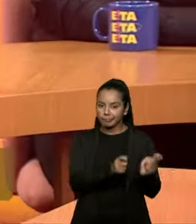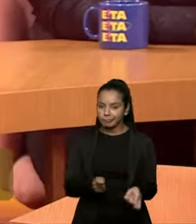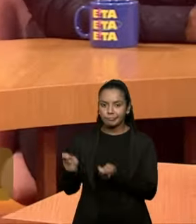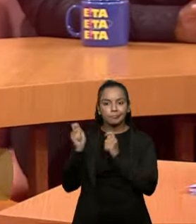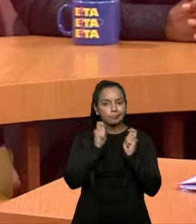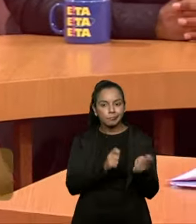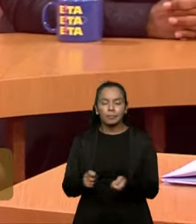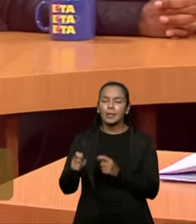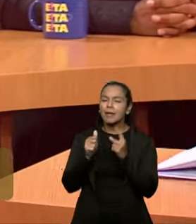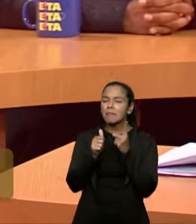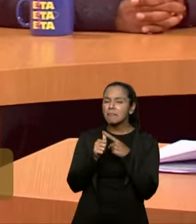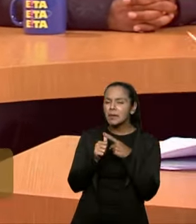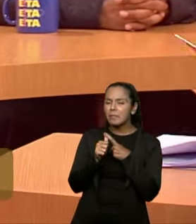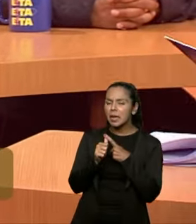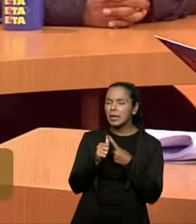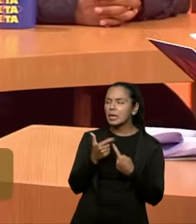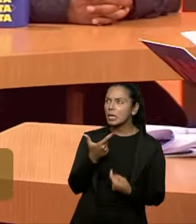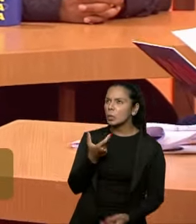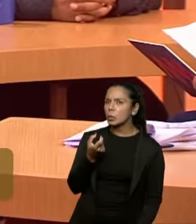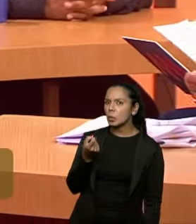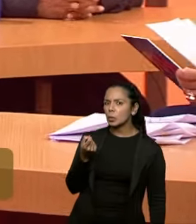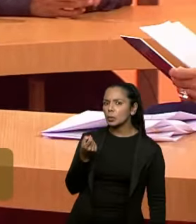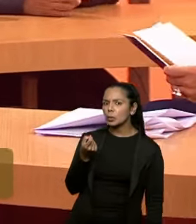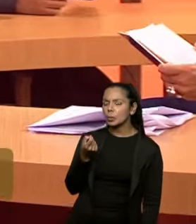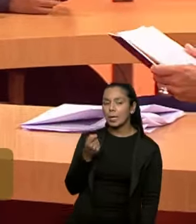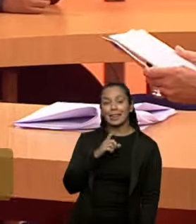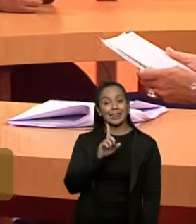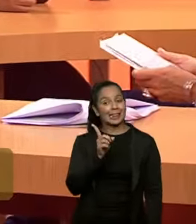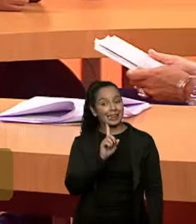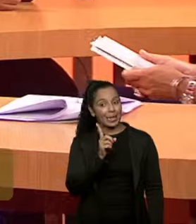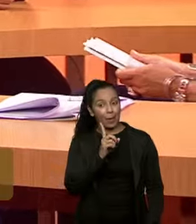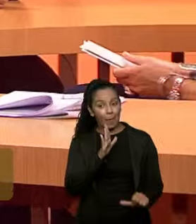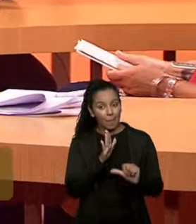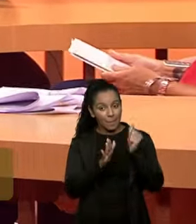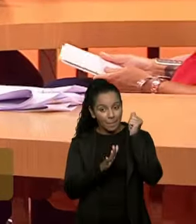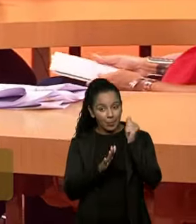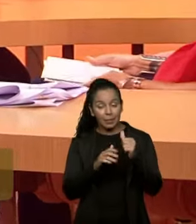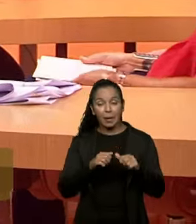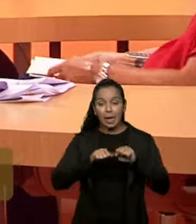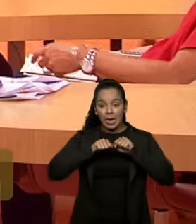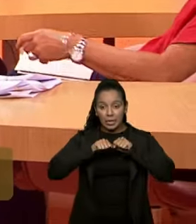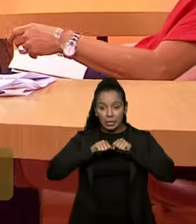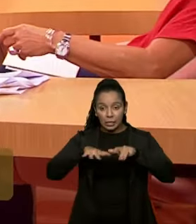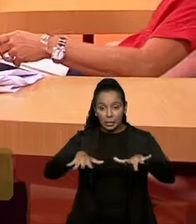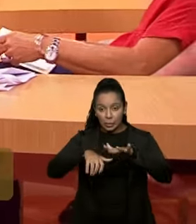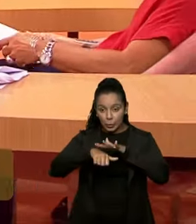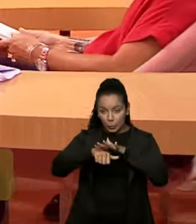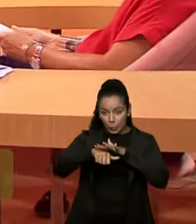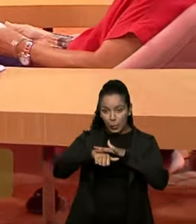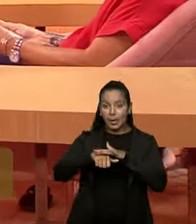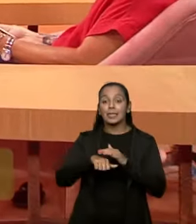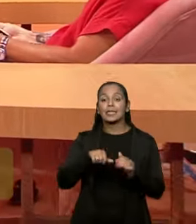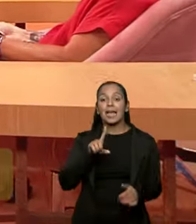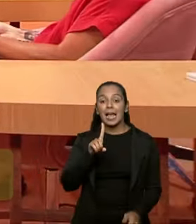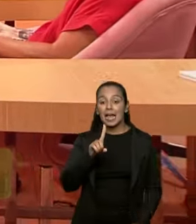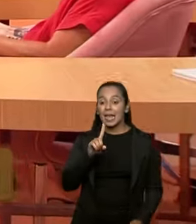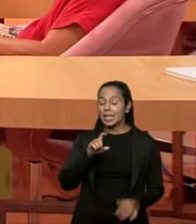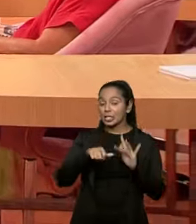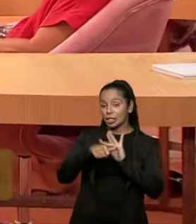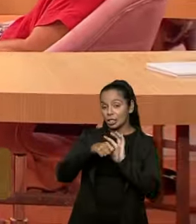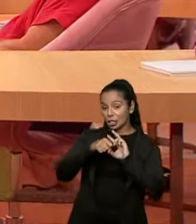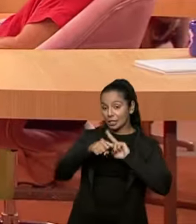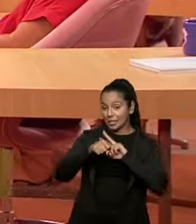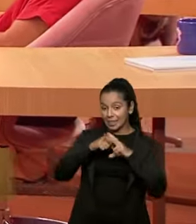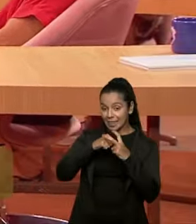Recorrente. A primeira foi o quê? Foi em 2000 e eu tinha esses dados aqui? Não, a gente tem epidemias de dengue. A gente teve uma recentemente,